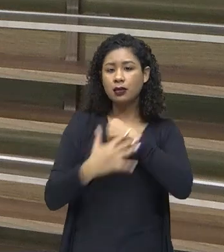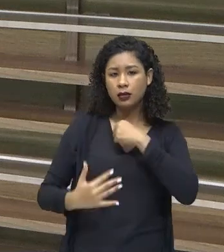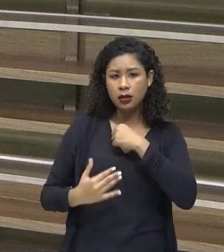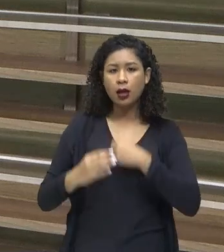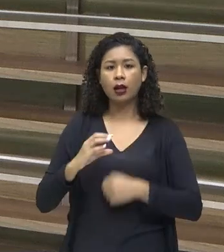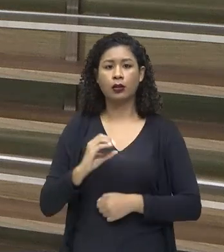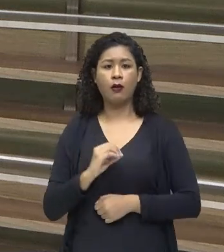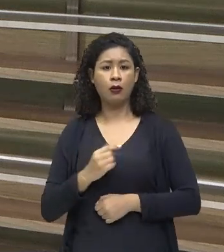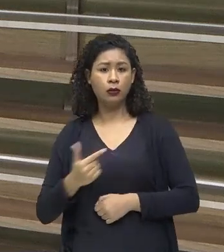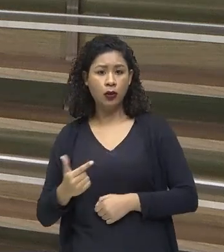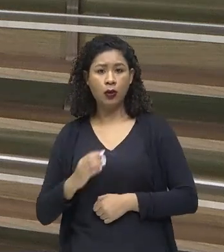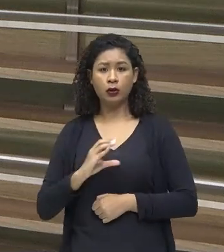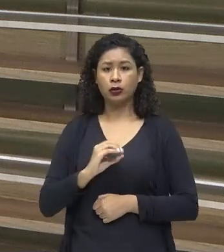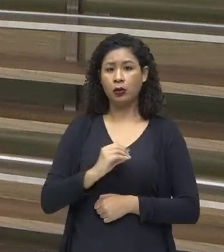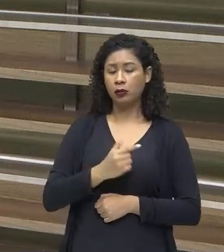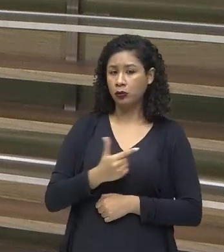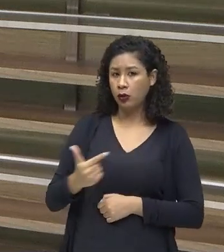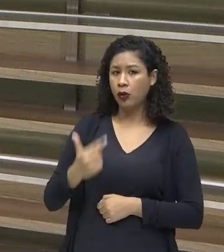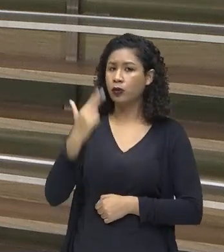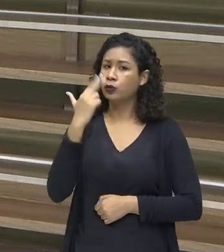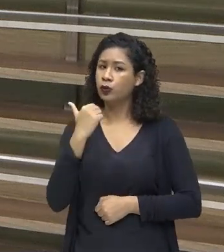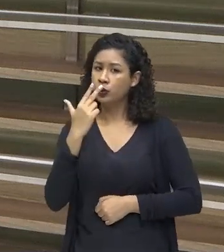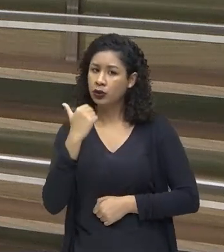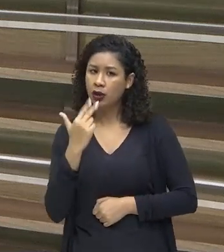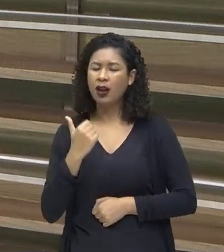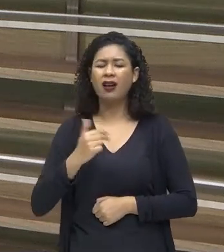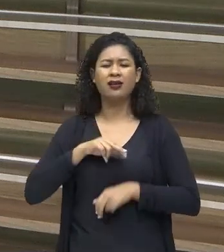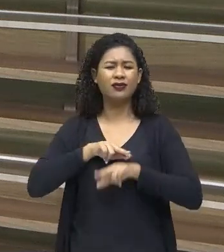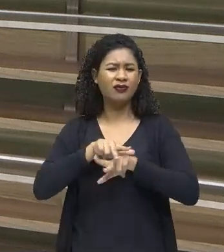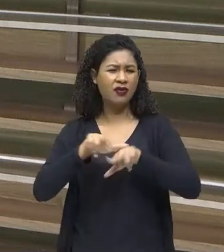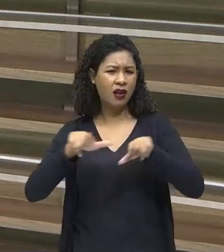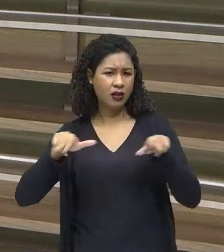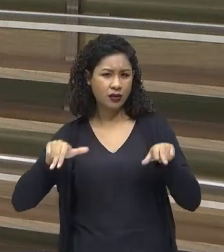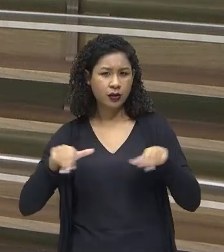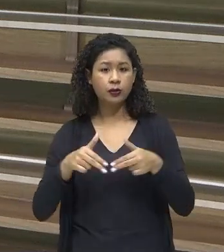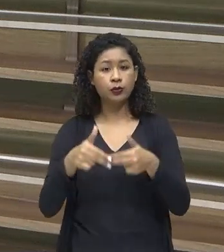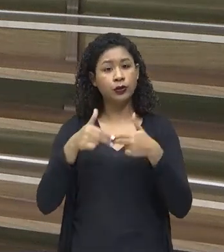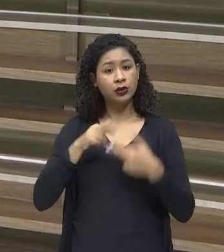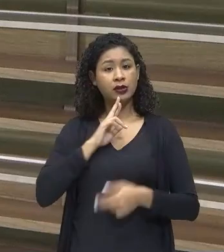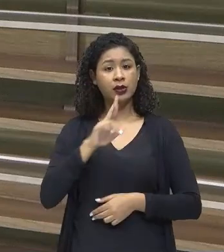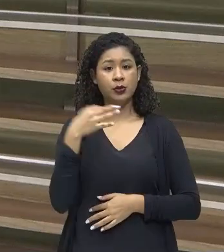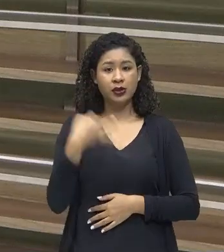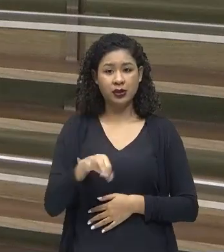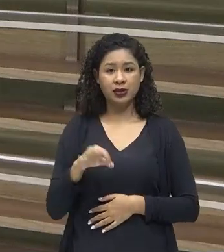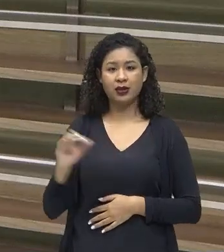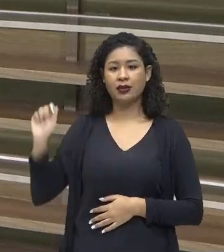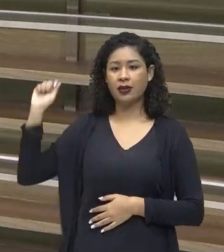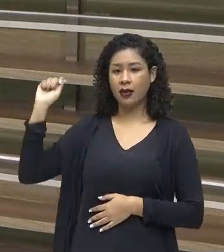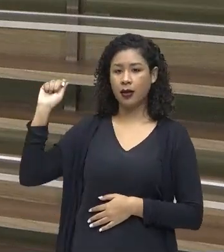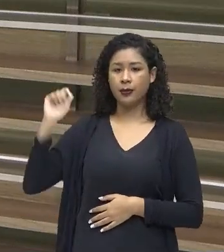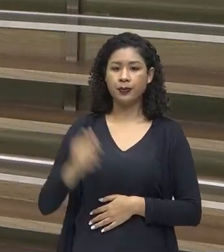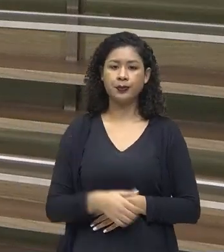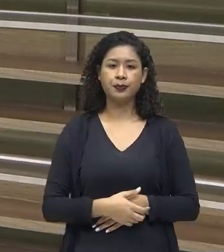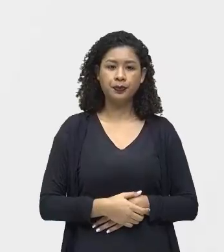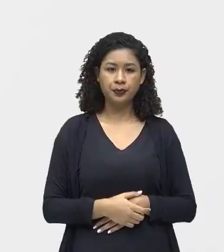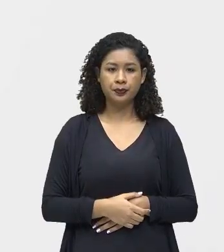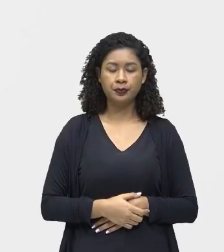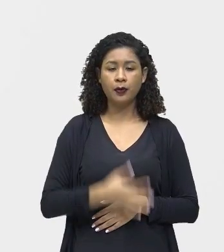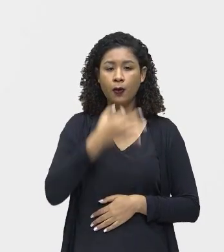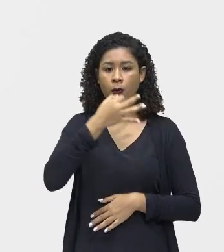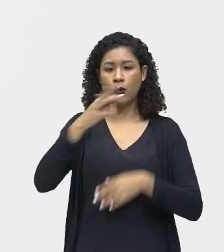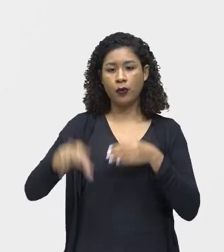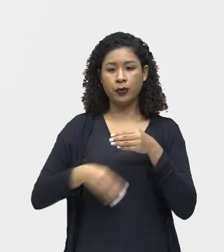gases, hormônios, anticorpos. Então, a alternativa correta é a alternativa A. Vamos observar aí o nosso